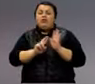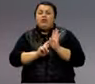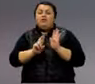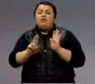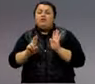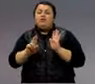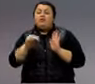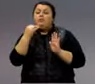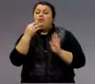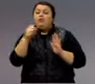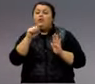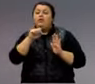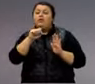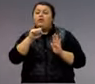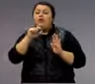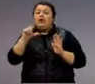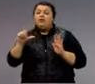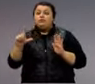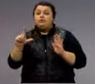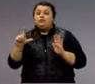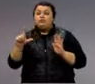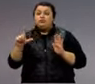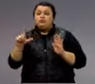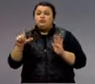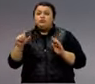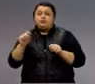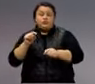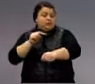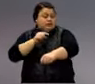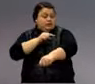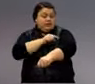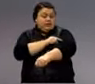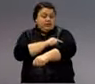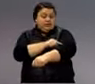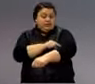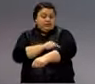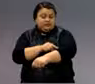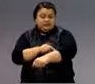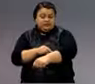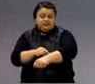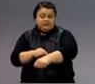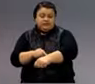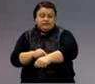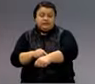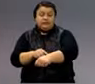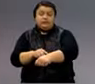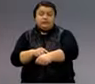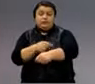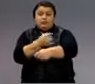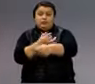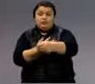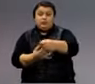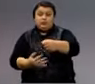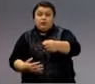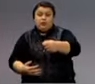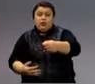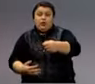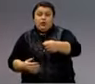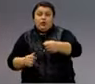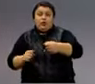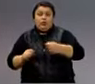As veias, elas trazem, então, o sangue rico em gás carbônico do